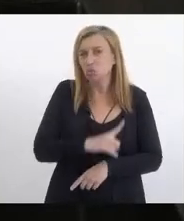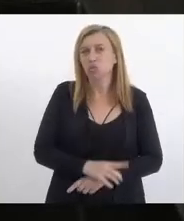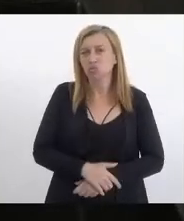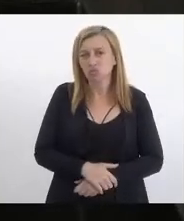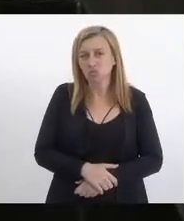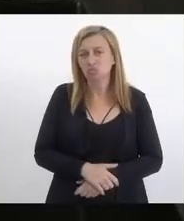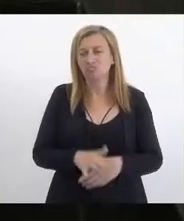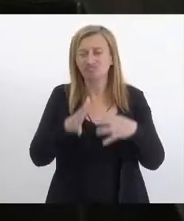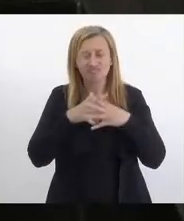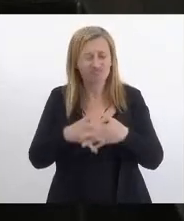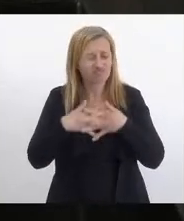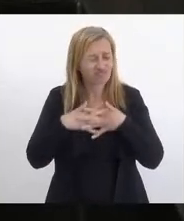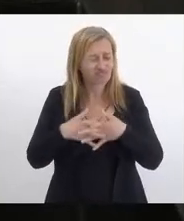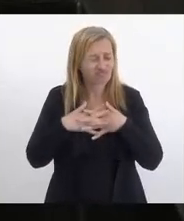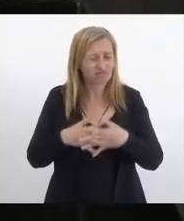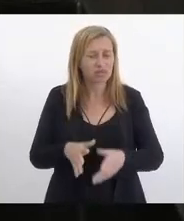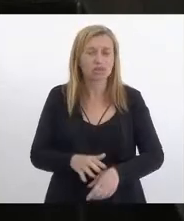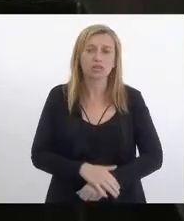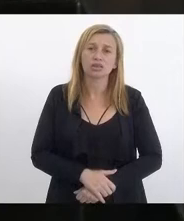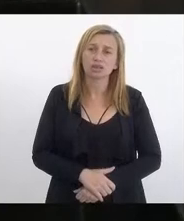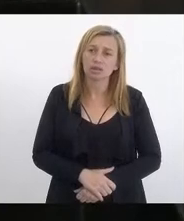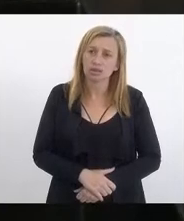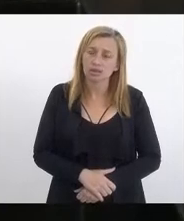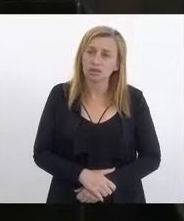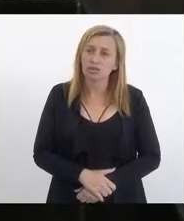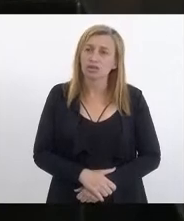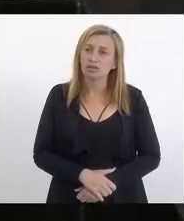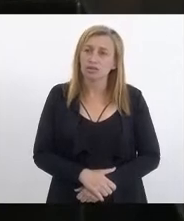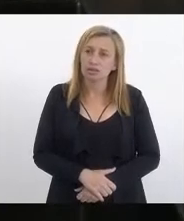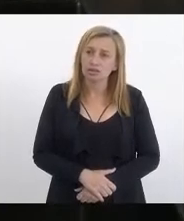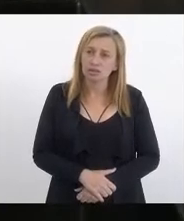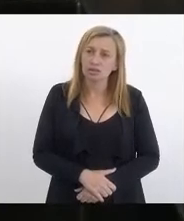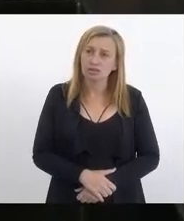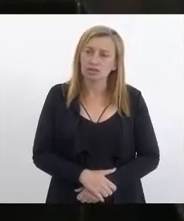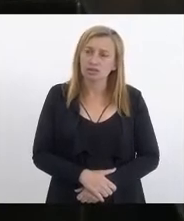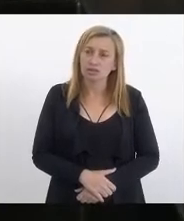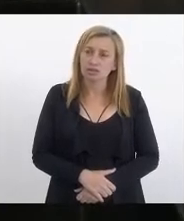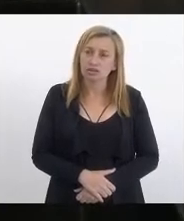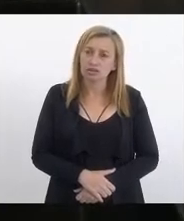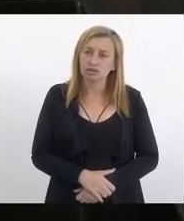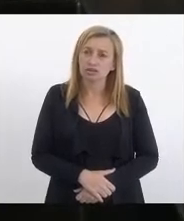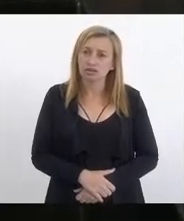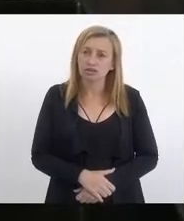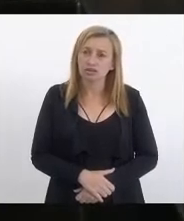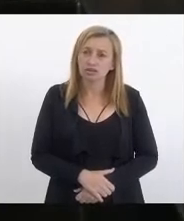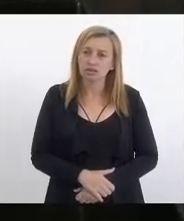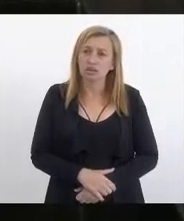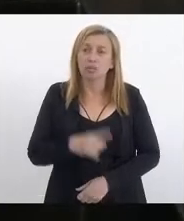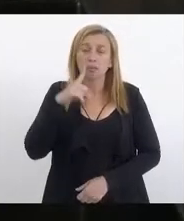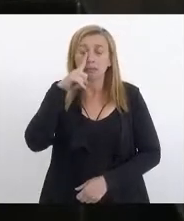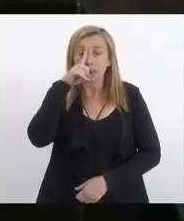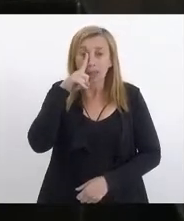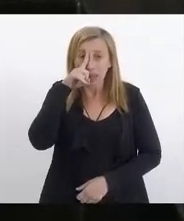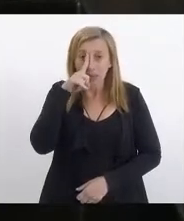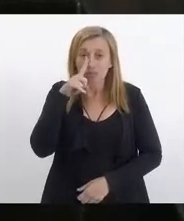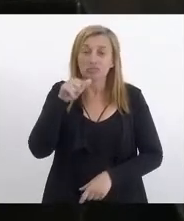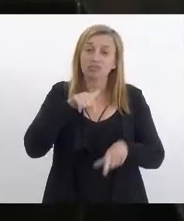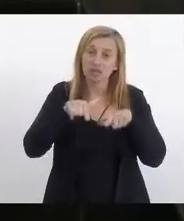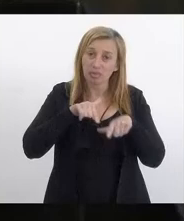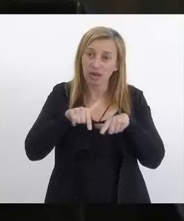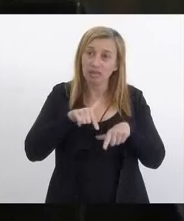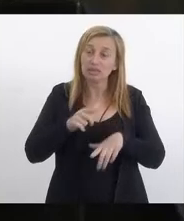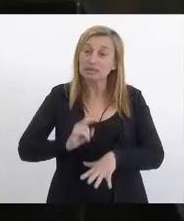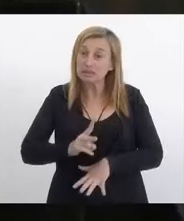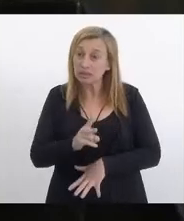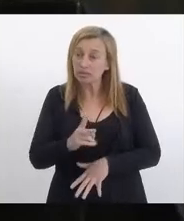trabalho complexo, que comporta elevadíssimo nível de risco, e nós sempre